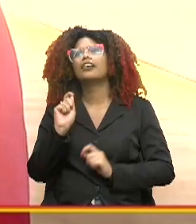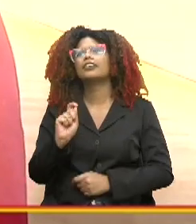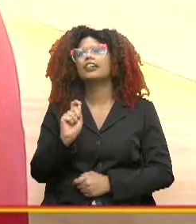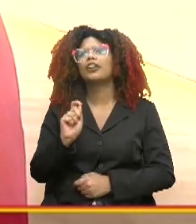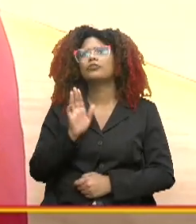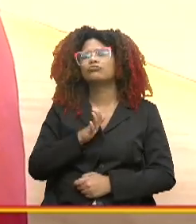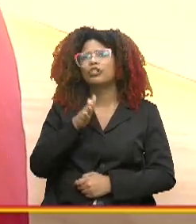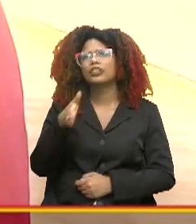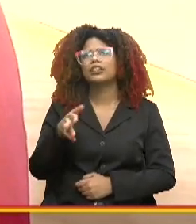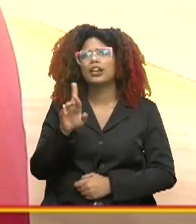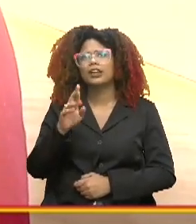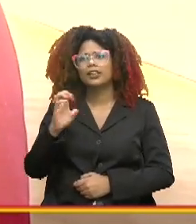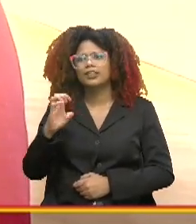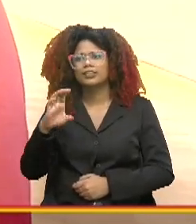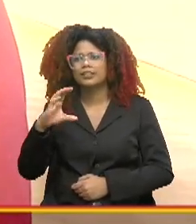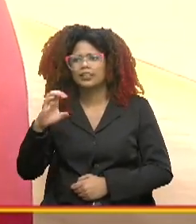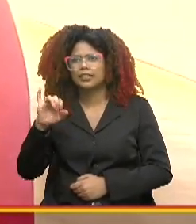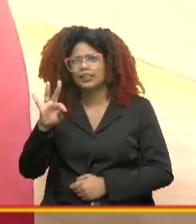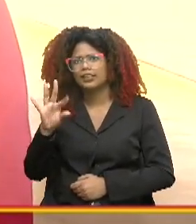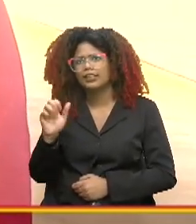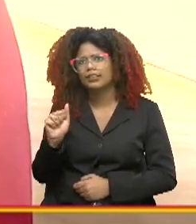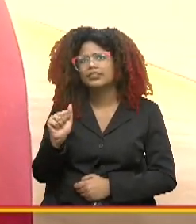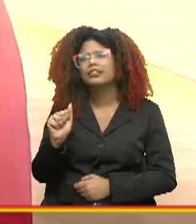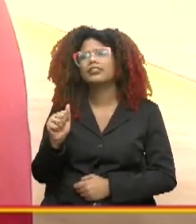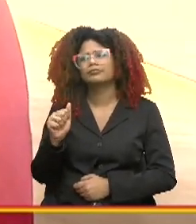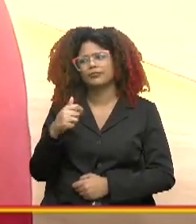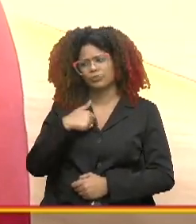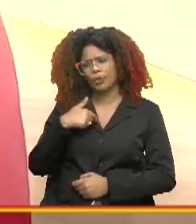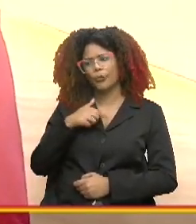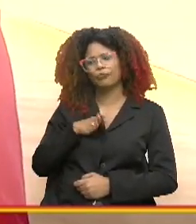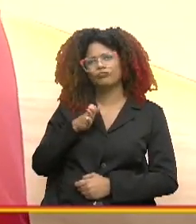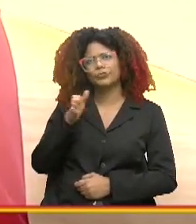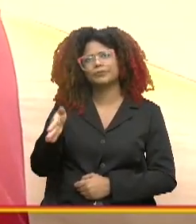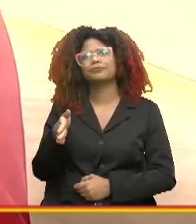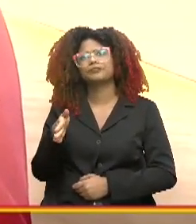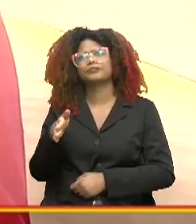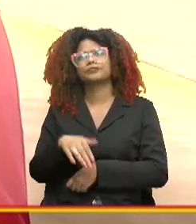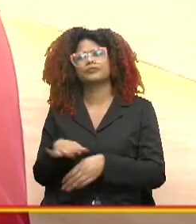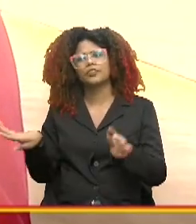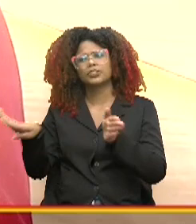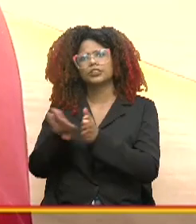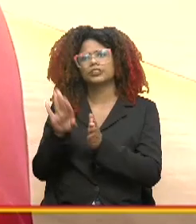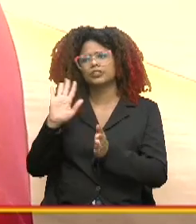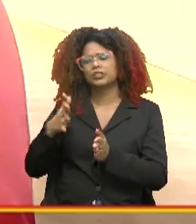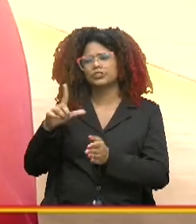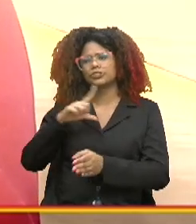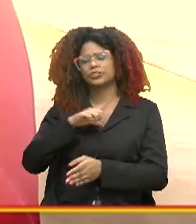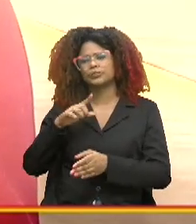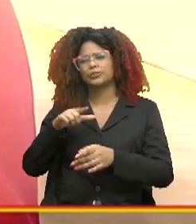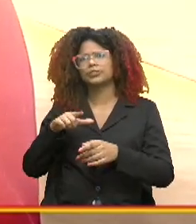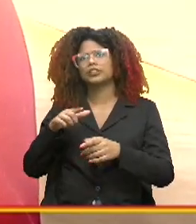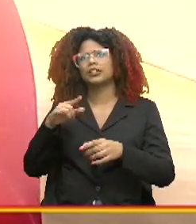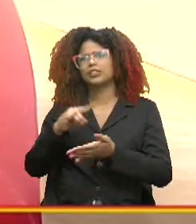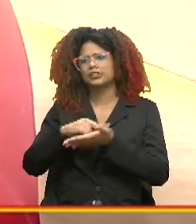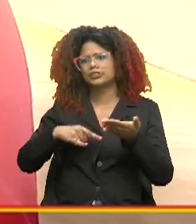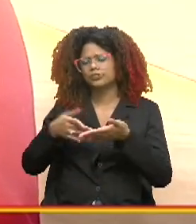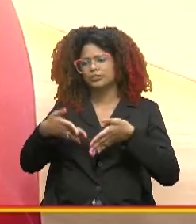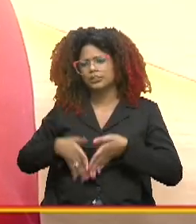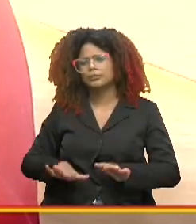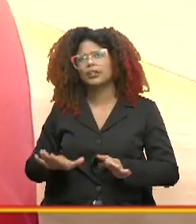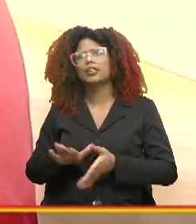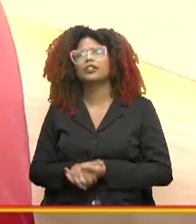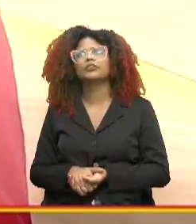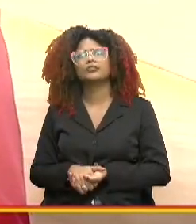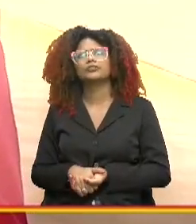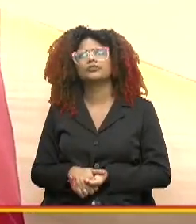lá de casa fui eu quando eu cheguei né até já tínhamos a certidão Então até o Airton agora também comentou